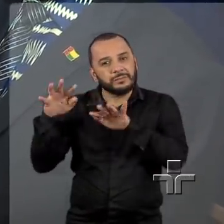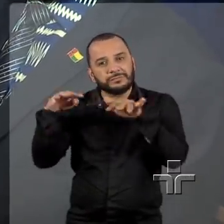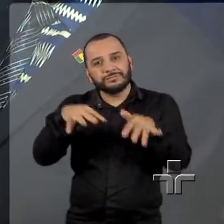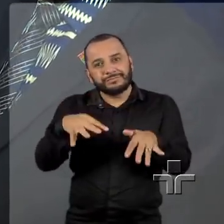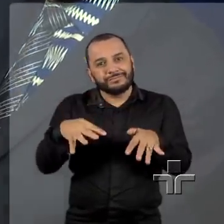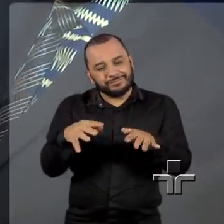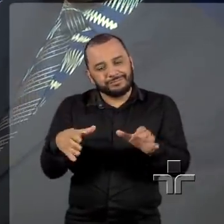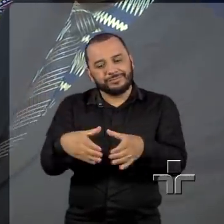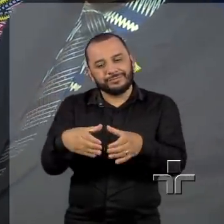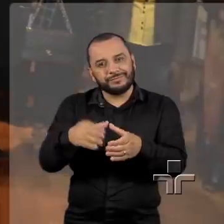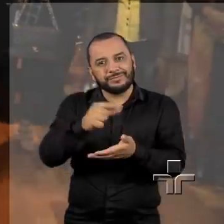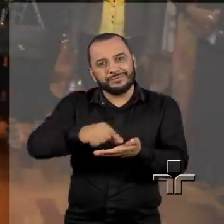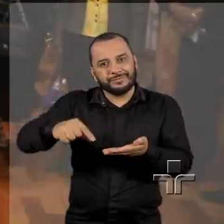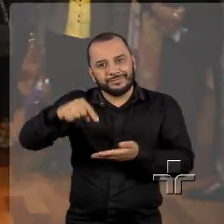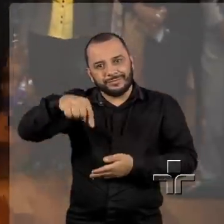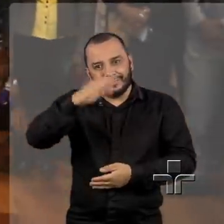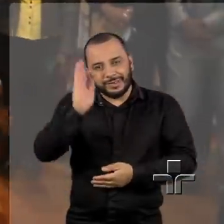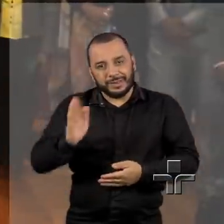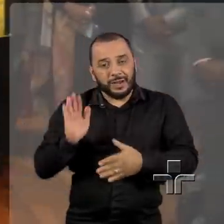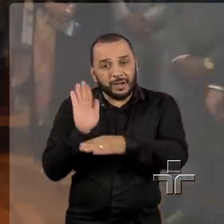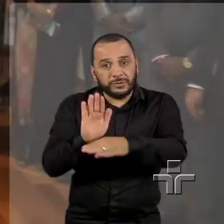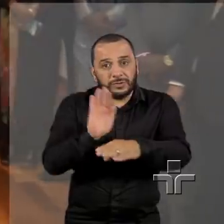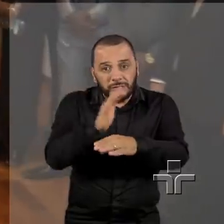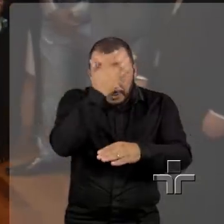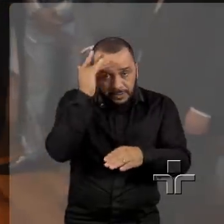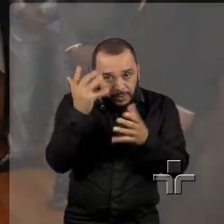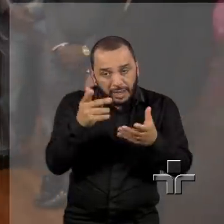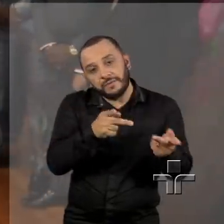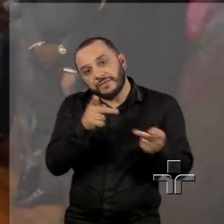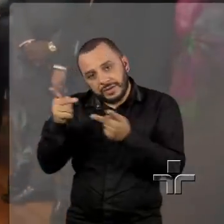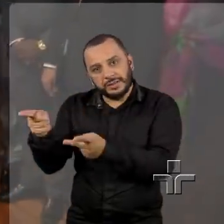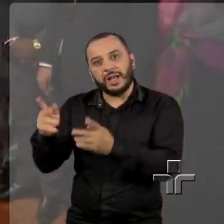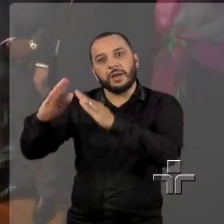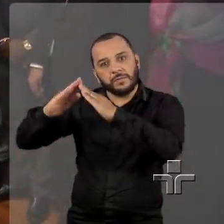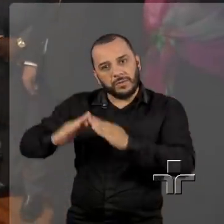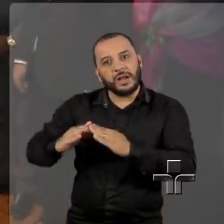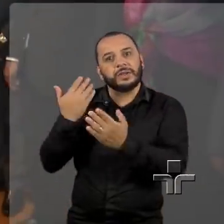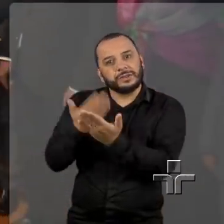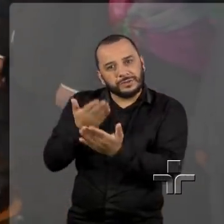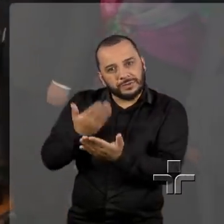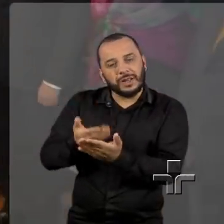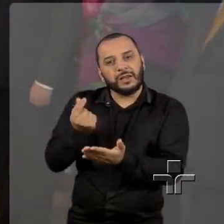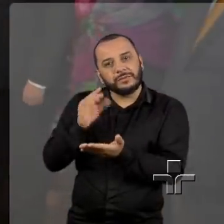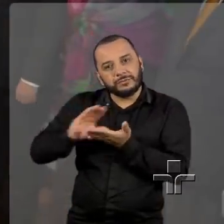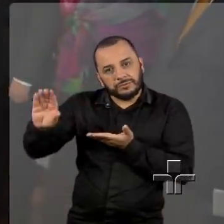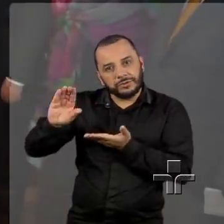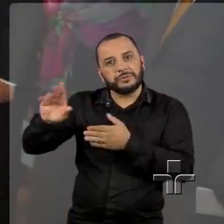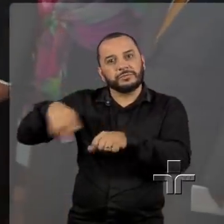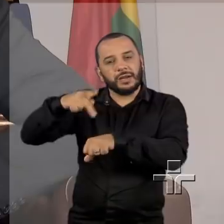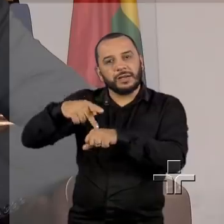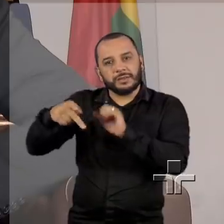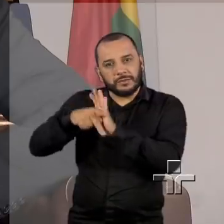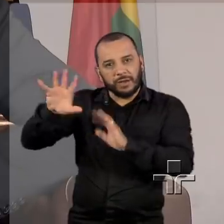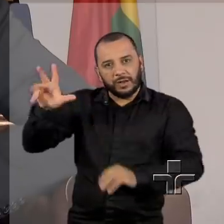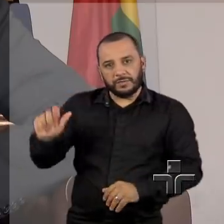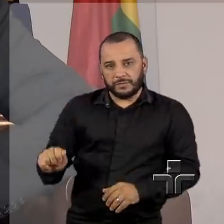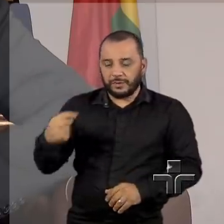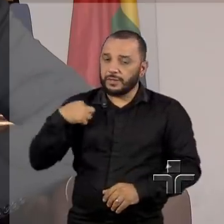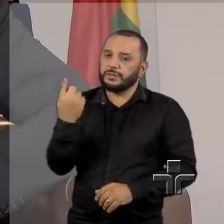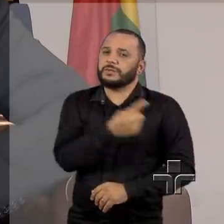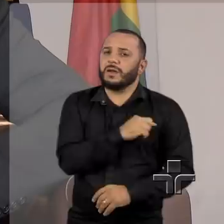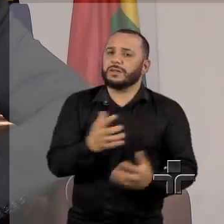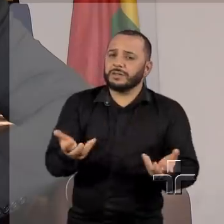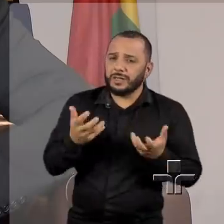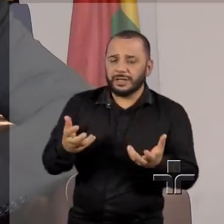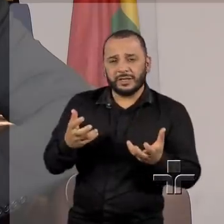e ajudar brasileiros que quiserem visitar, fixar residência, estudar ou investir no país africano. Nós queremos, com